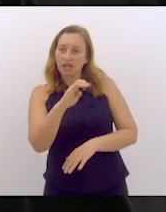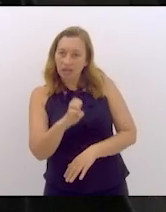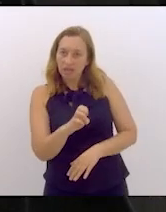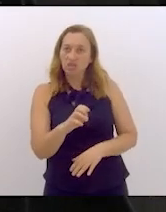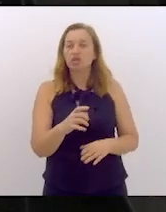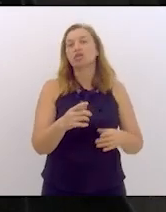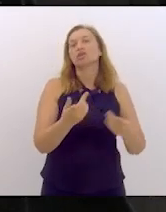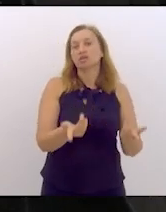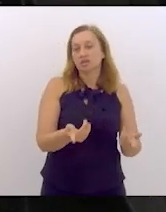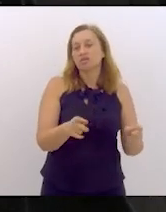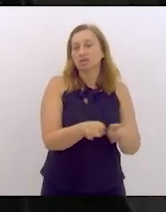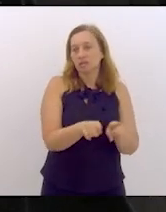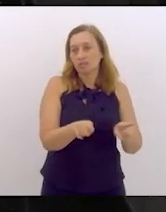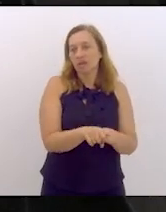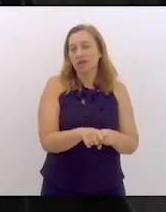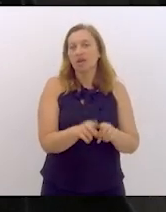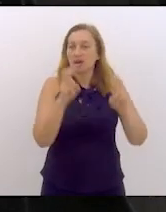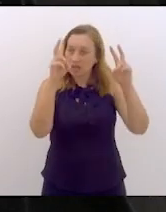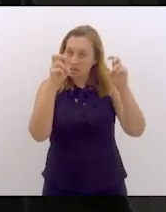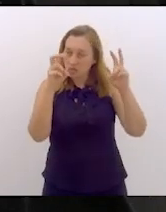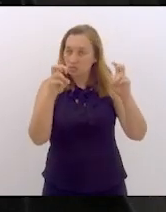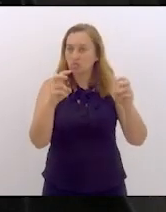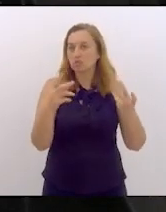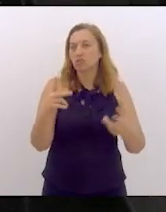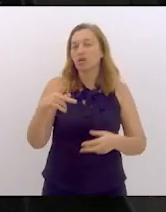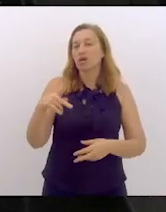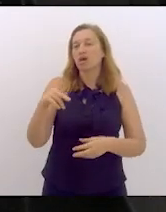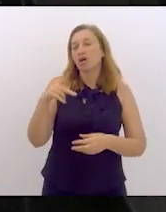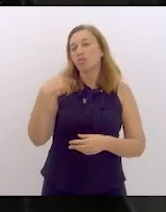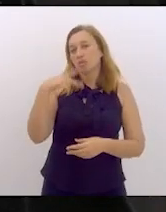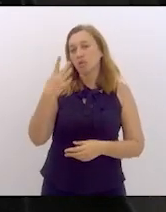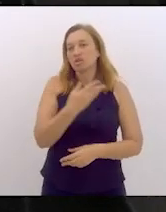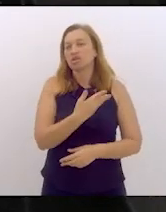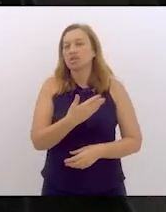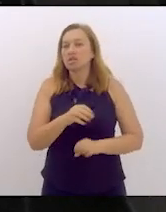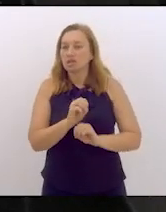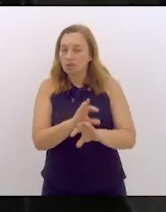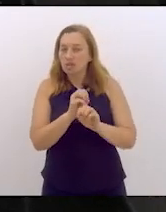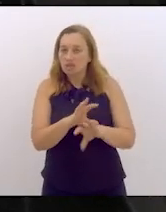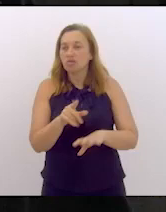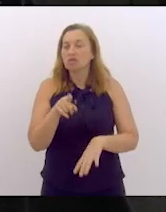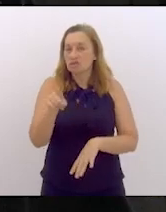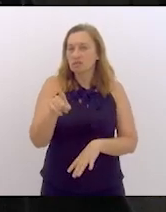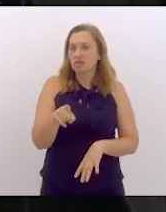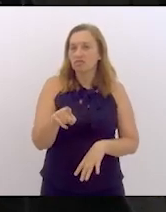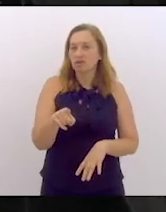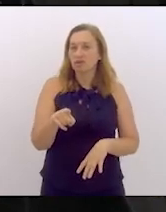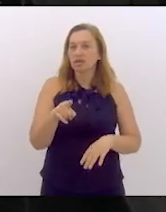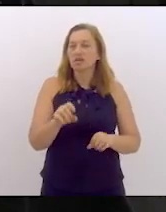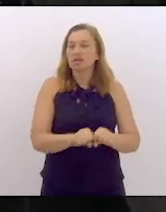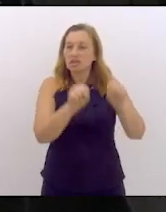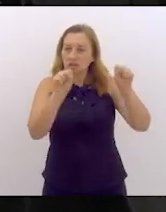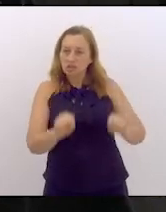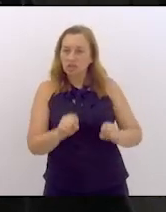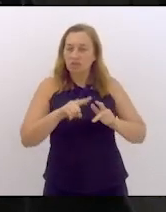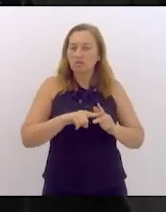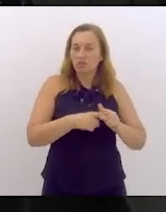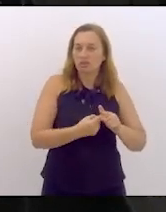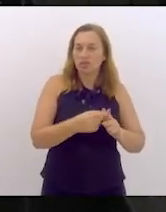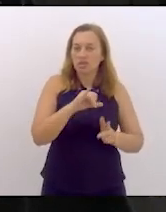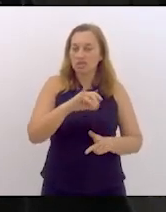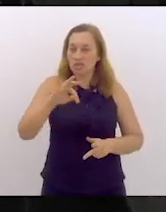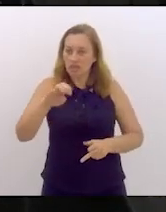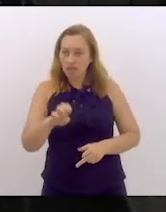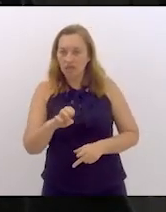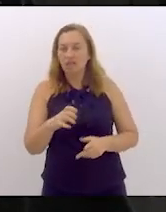isso tem a ver com a política de educação se enfim você fica lá na fila do sistema de regulação do sisreg